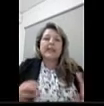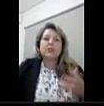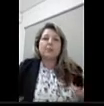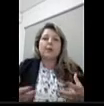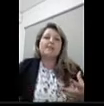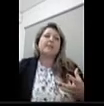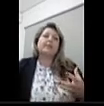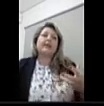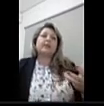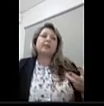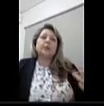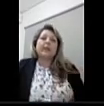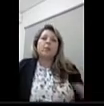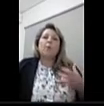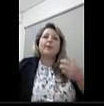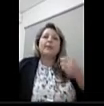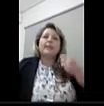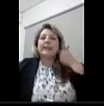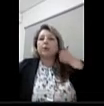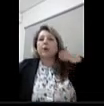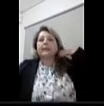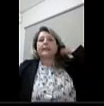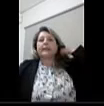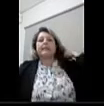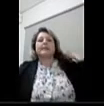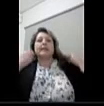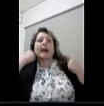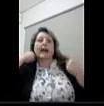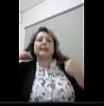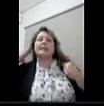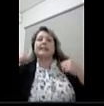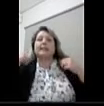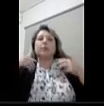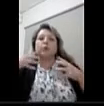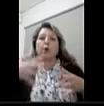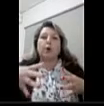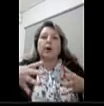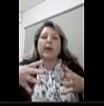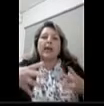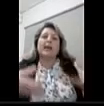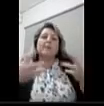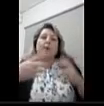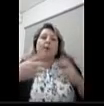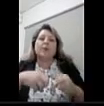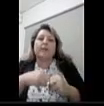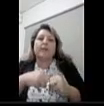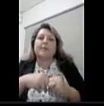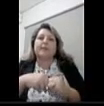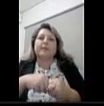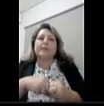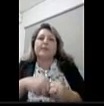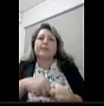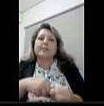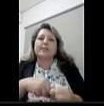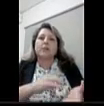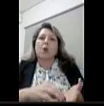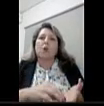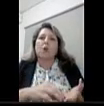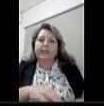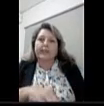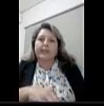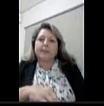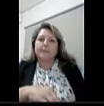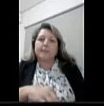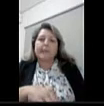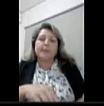Isso pode ser feito, porque é um combinado com a criança. A criança anotou, ela pode levar para você só